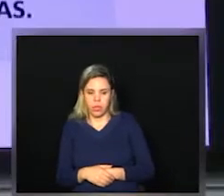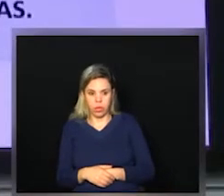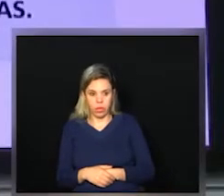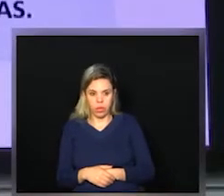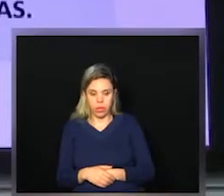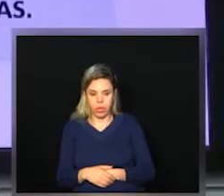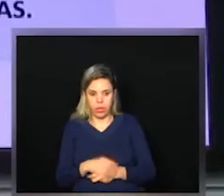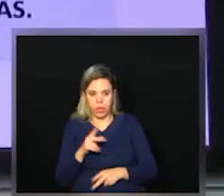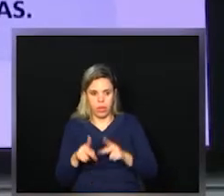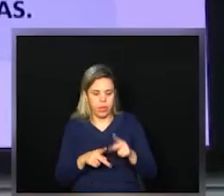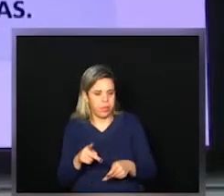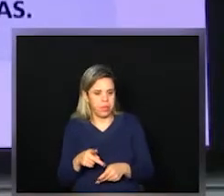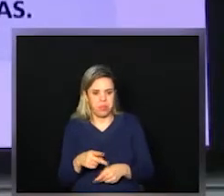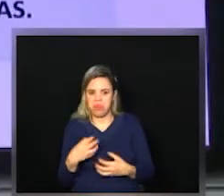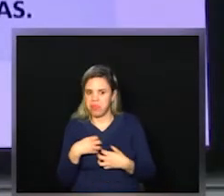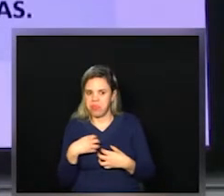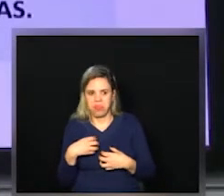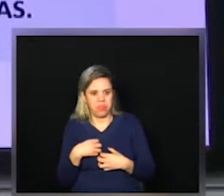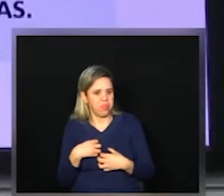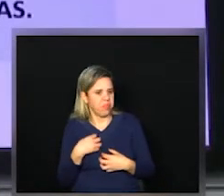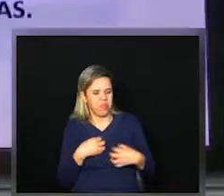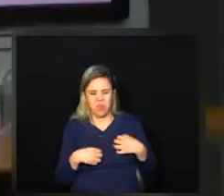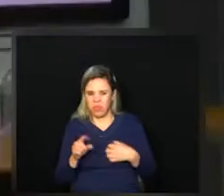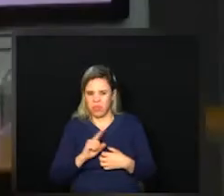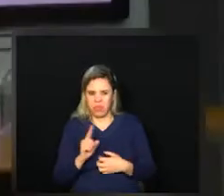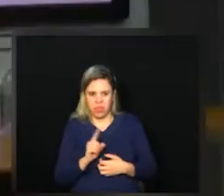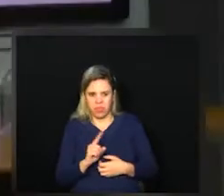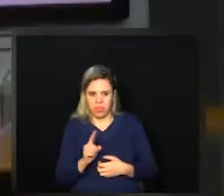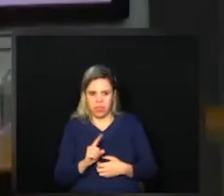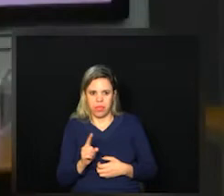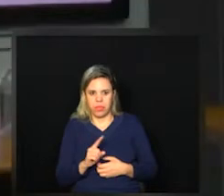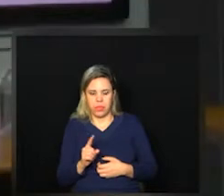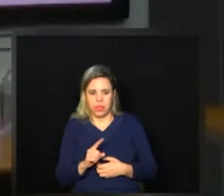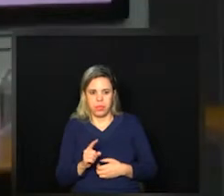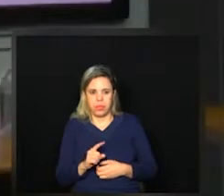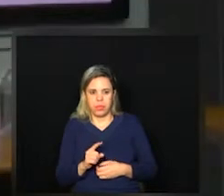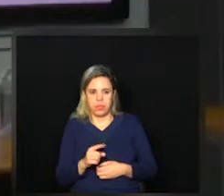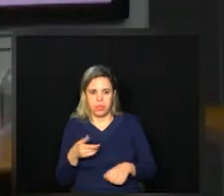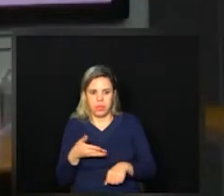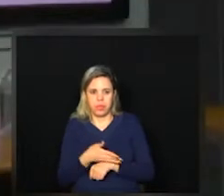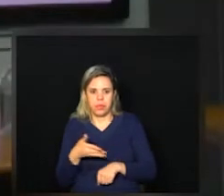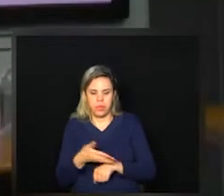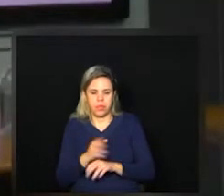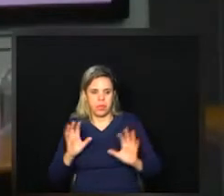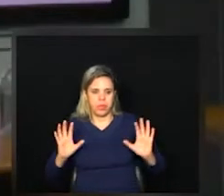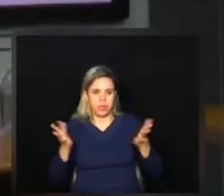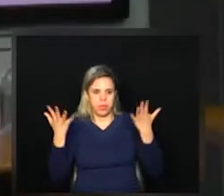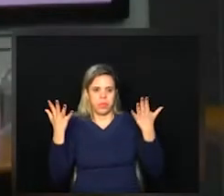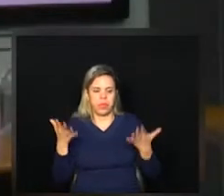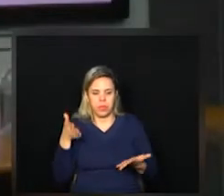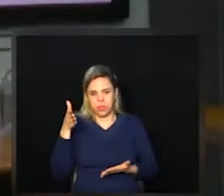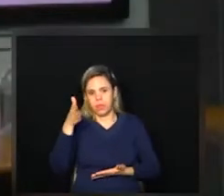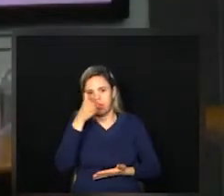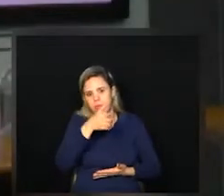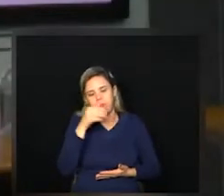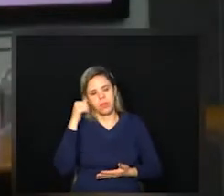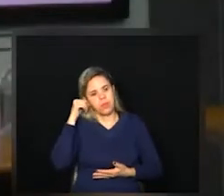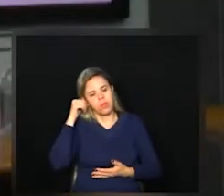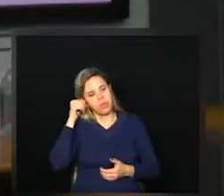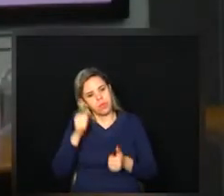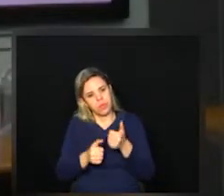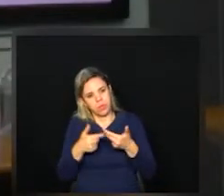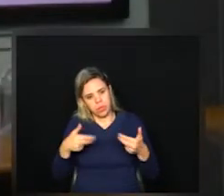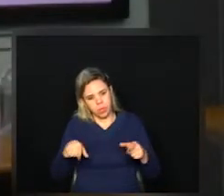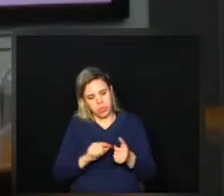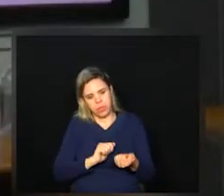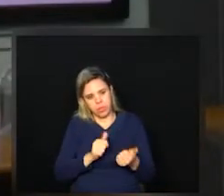As pessoas, elas não se sentem tão mal e elas acabam frequentando festa, frequentando jogos,